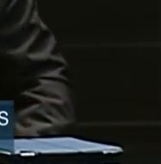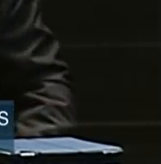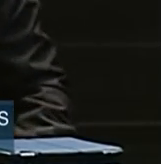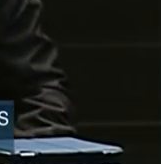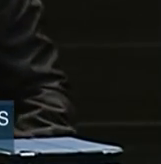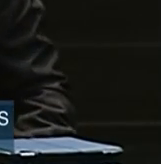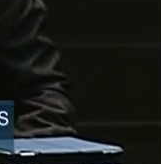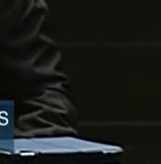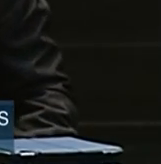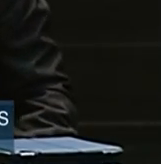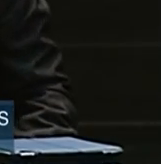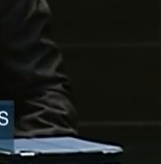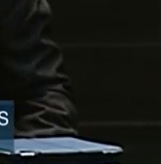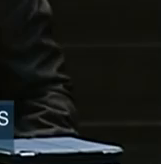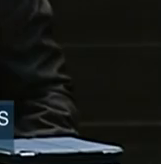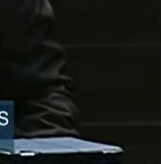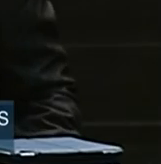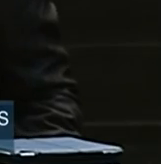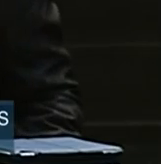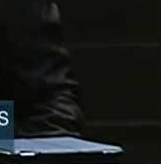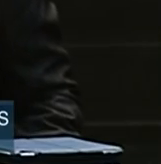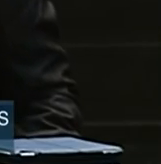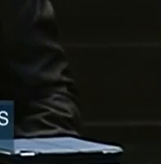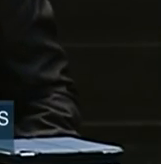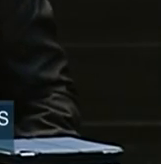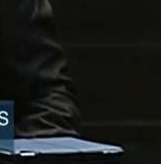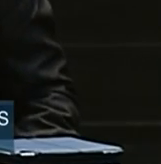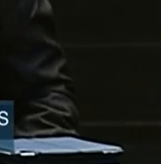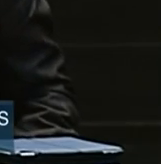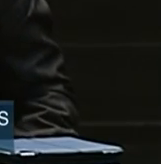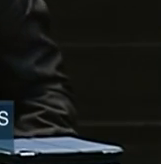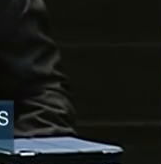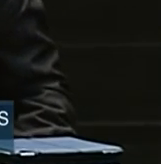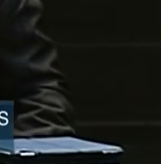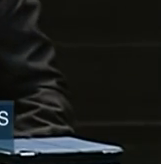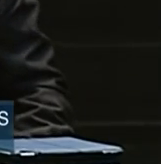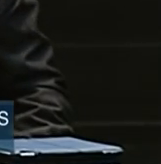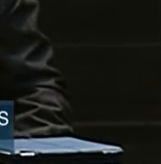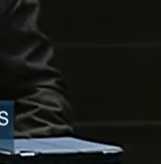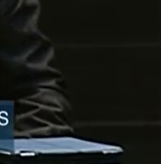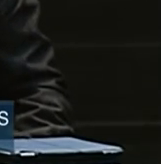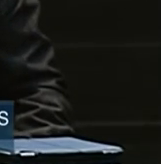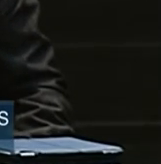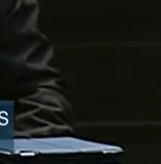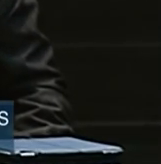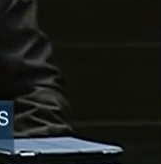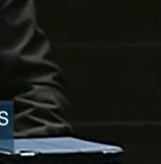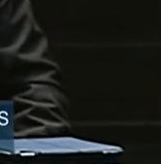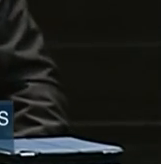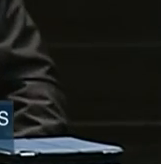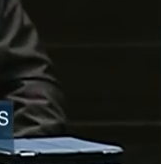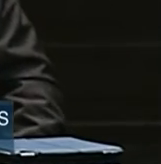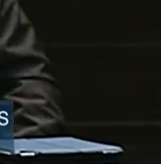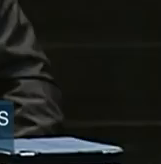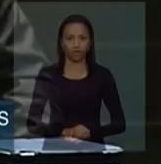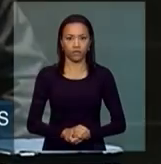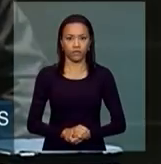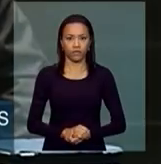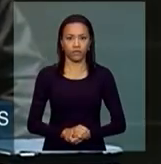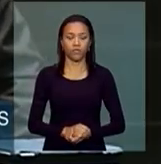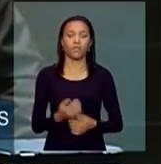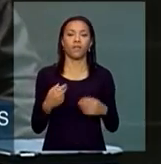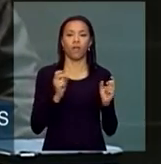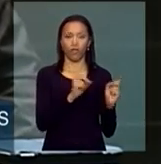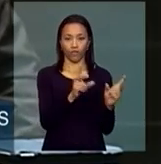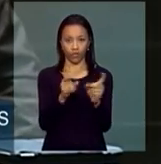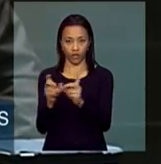que a trade não seja importante, claro que ela é importante no contexto, mas o produtor vai ter autonomia, vai poder fazer uma programação para vender